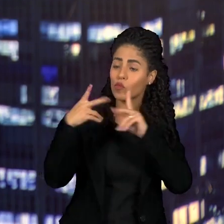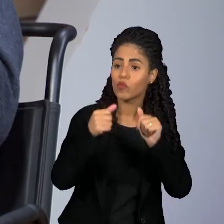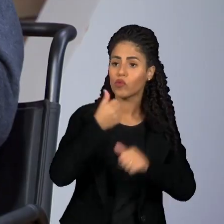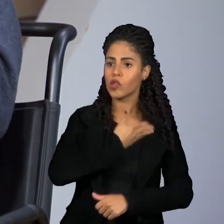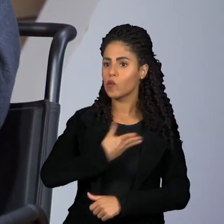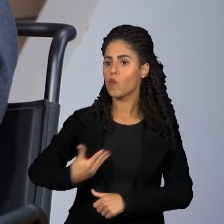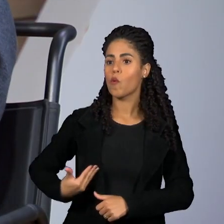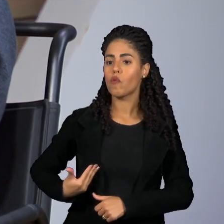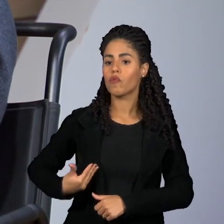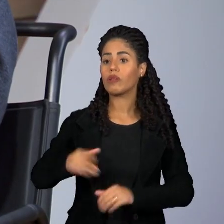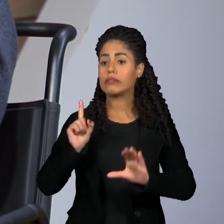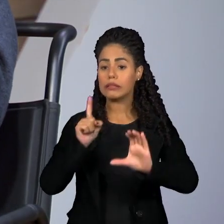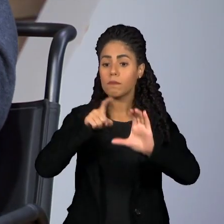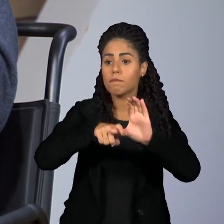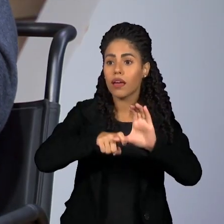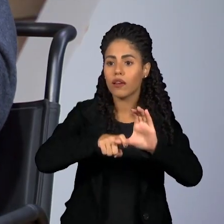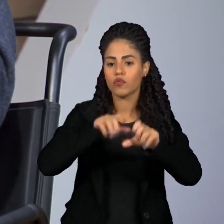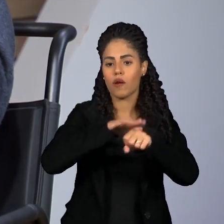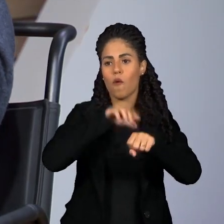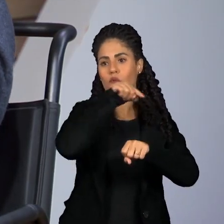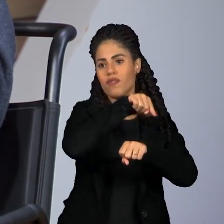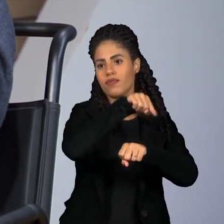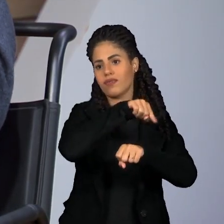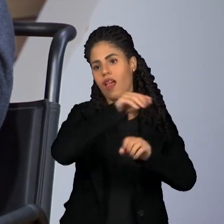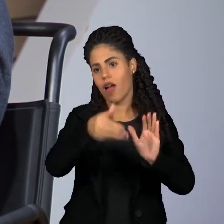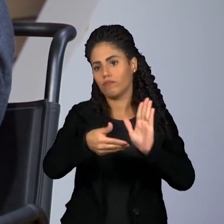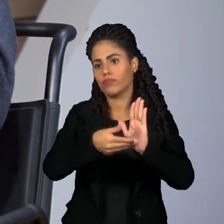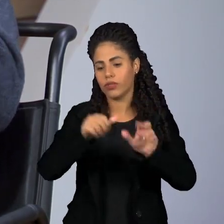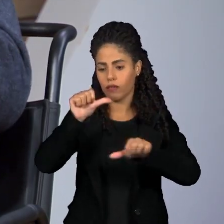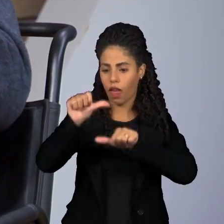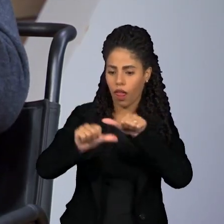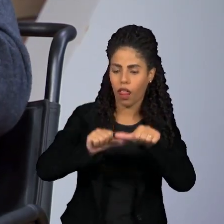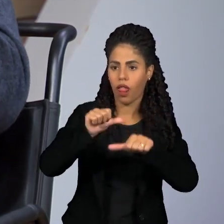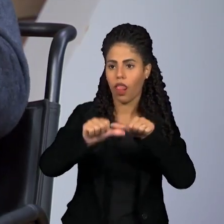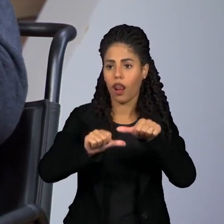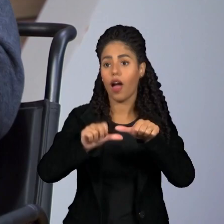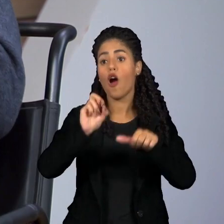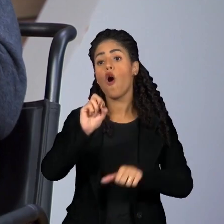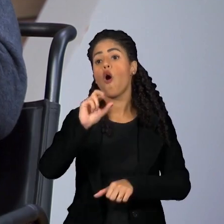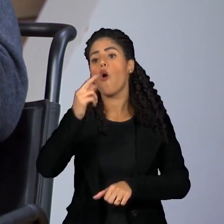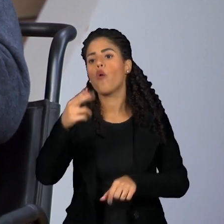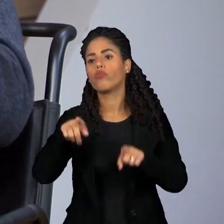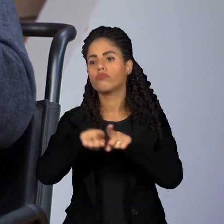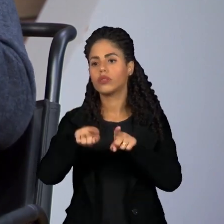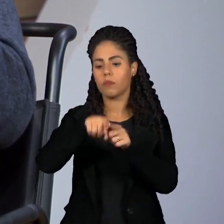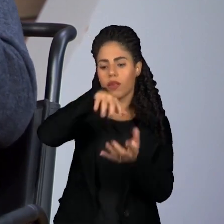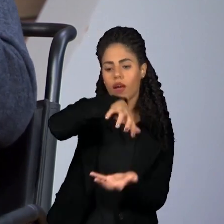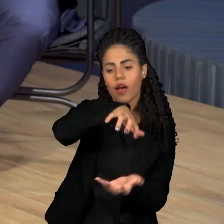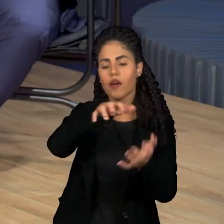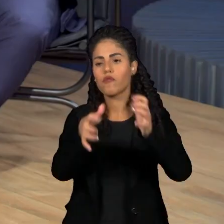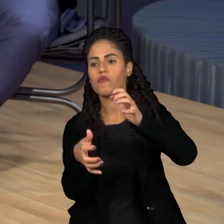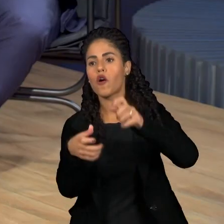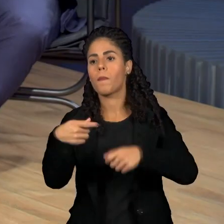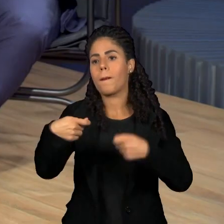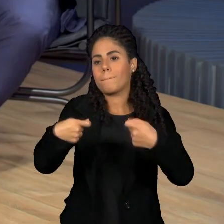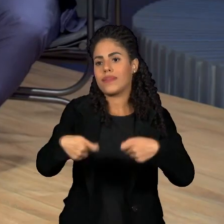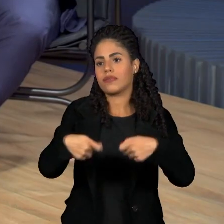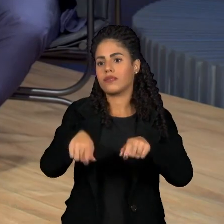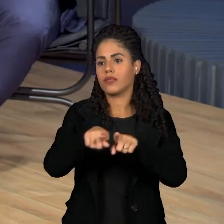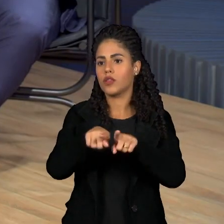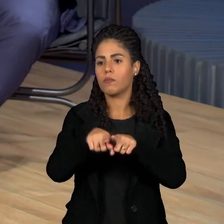governo depende de Congresso. Então, essa reforma ou alguma coisa que precisa haver na forma